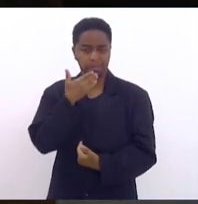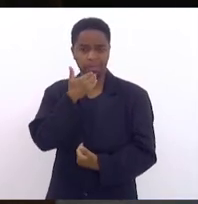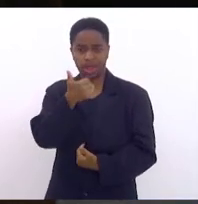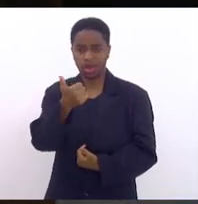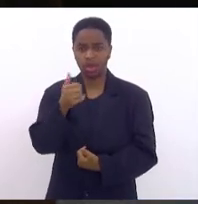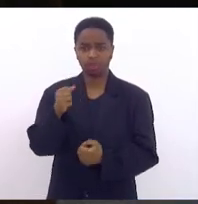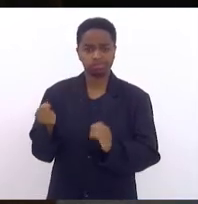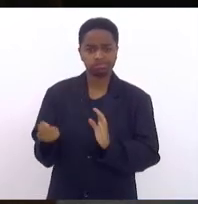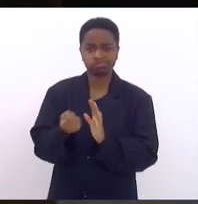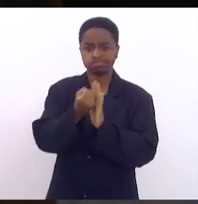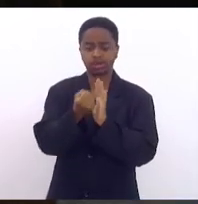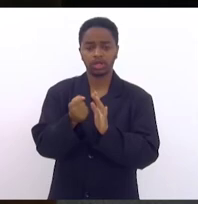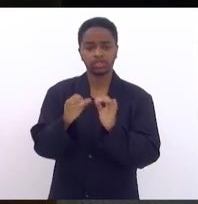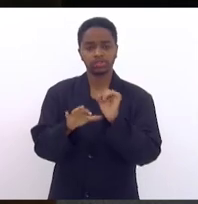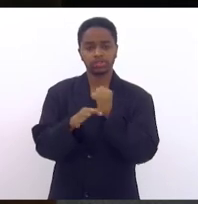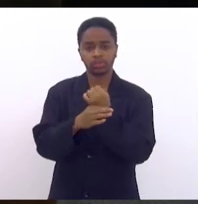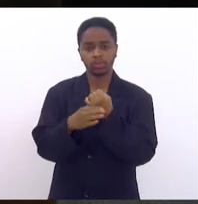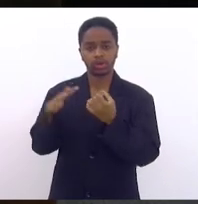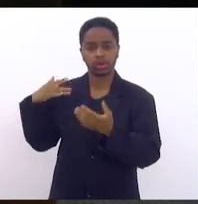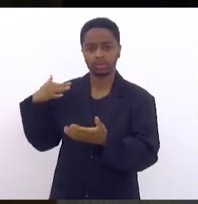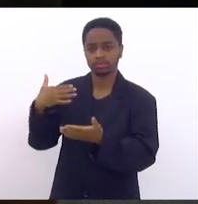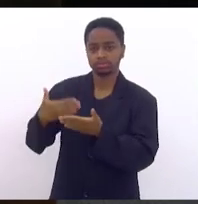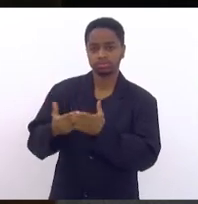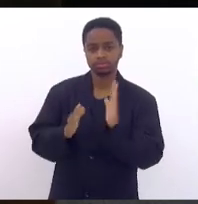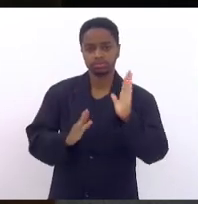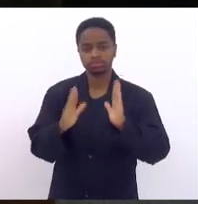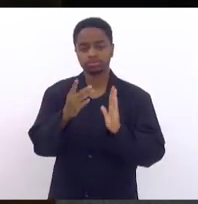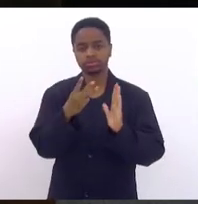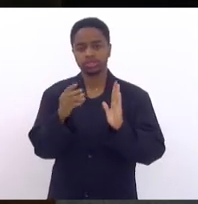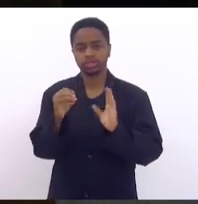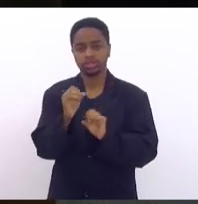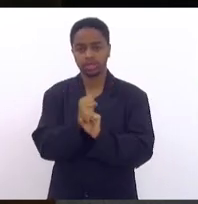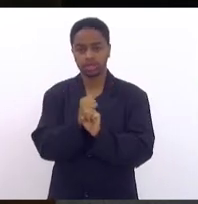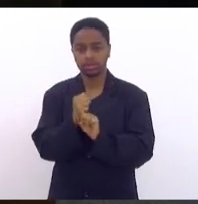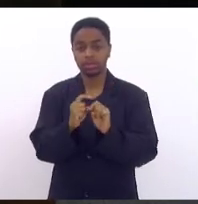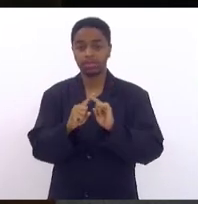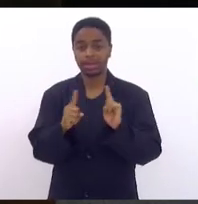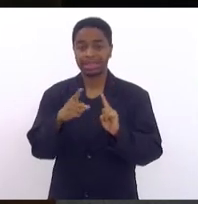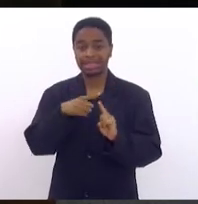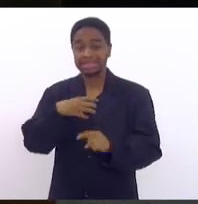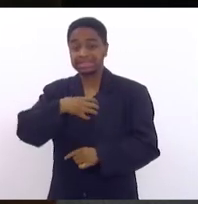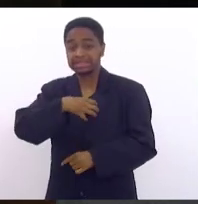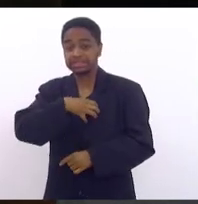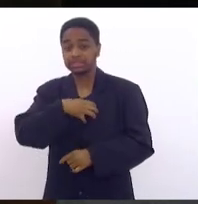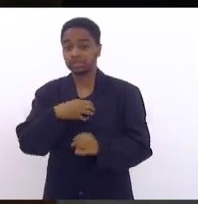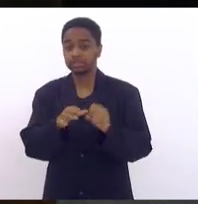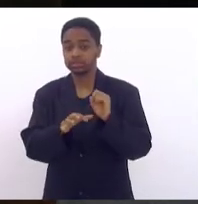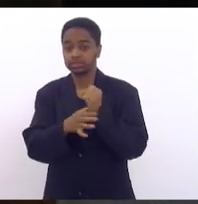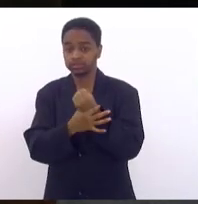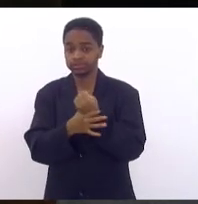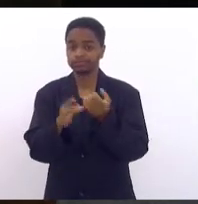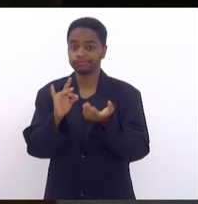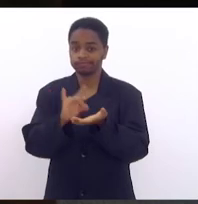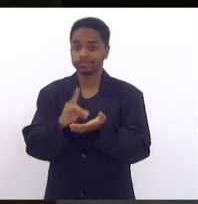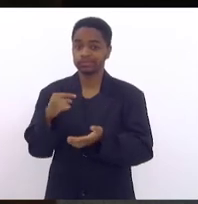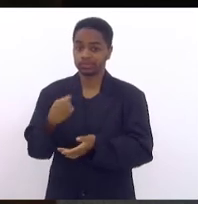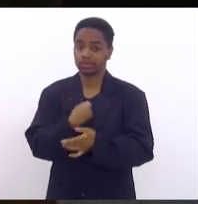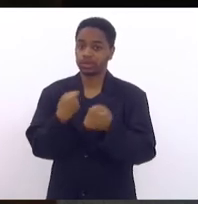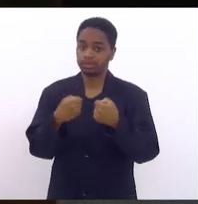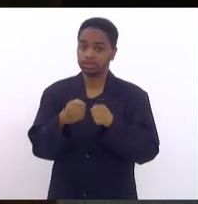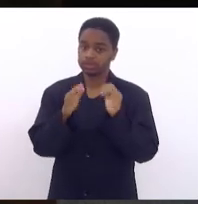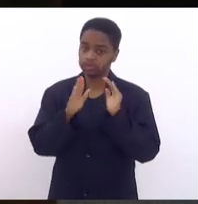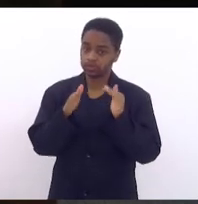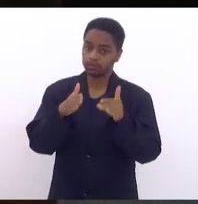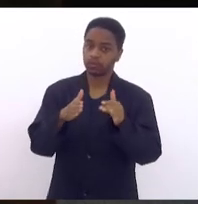30 anos. Mas tem um outro ingrediente, que é a sensação de segurança, que é algo que a gente precisa concentrar os